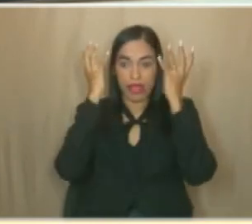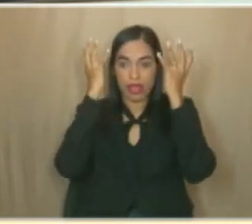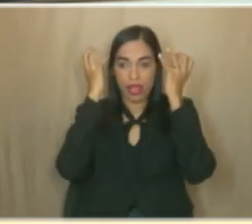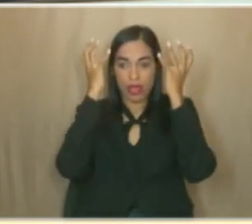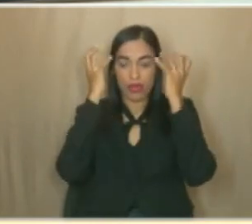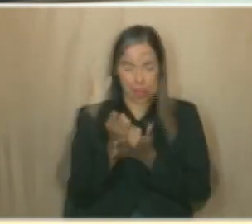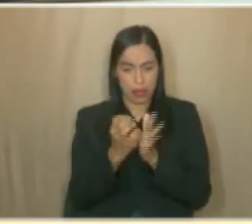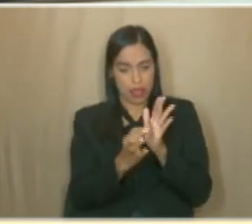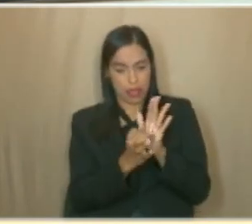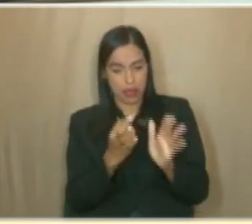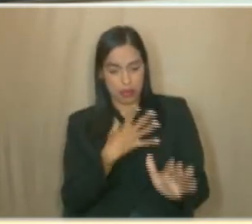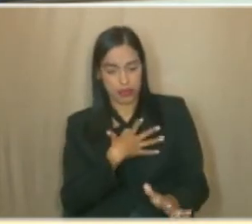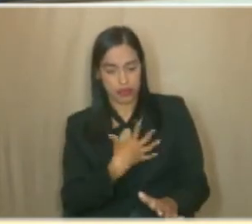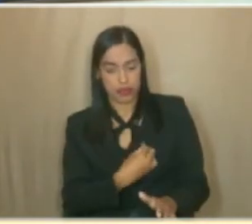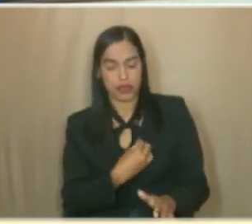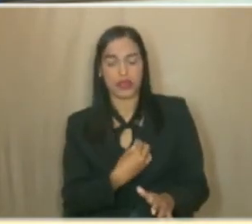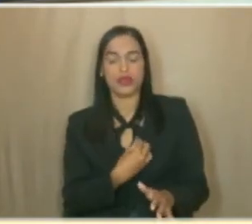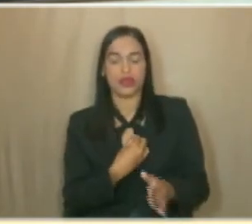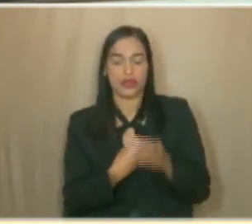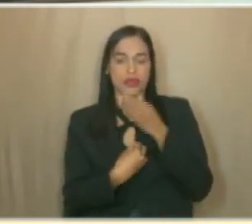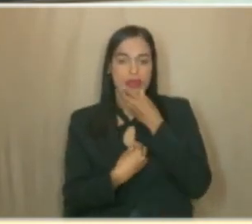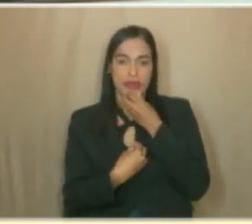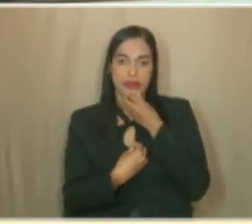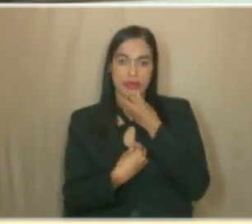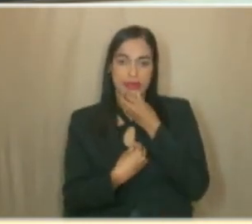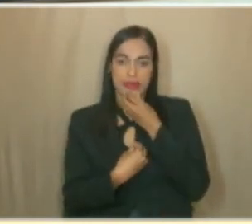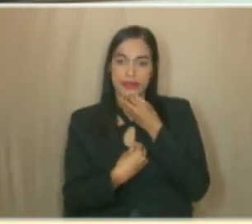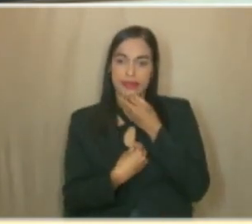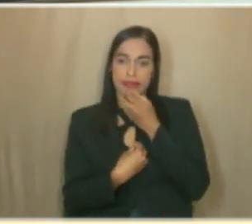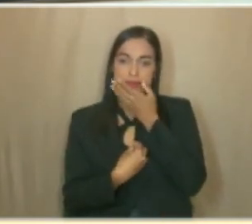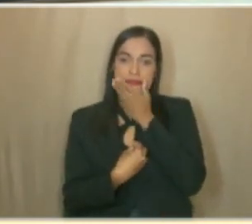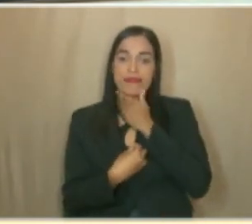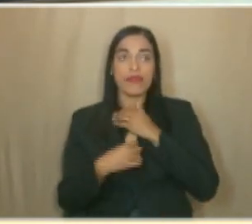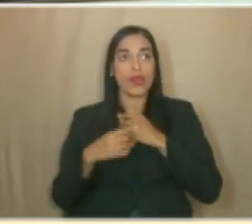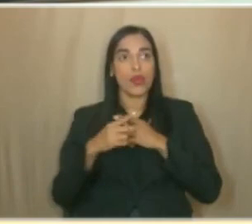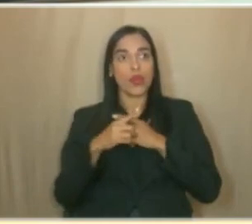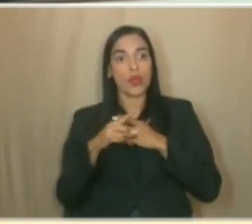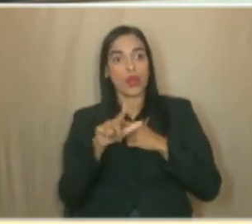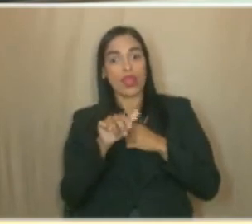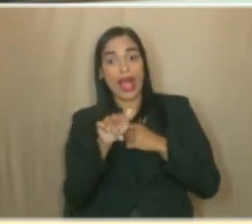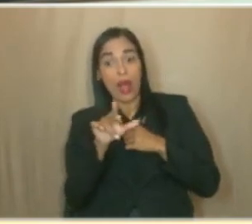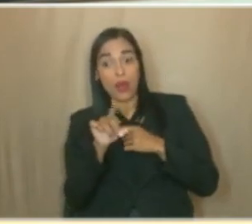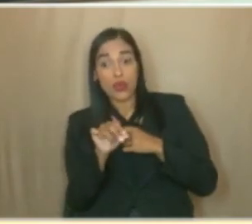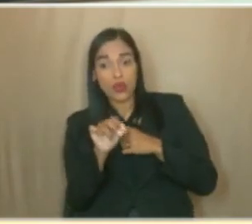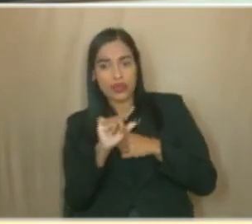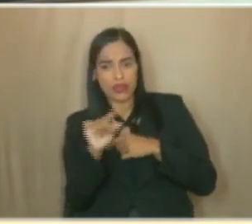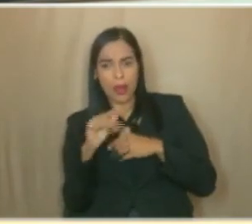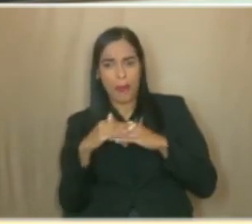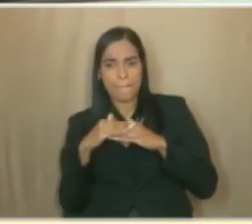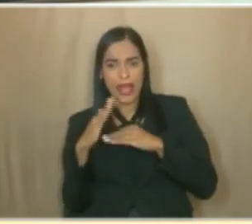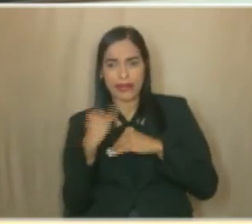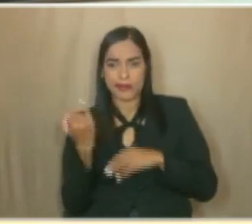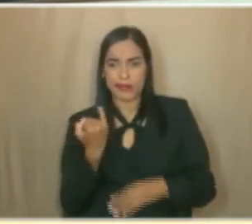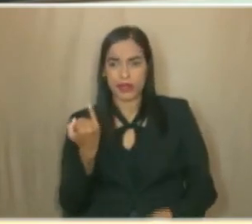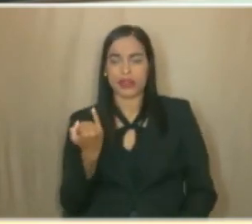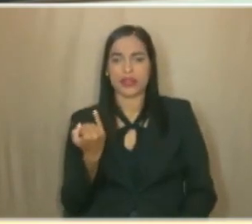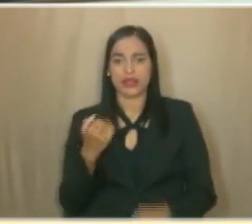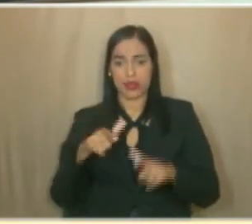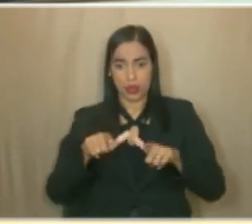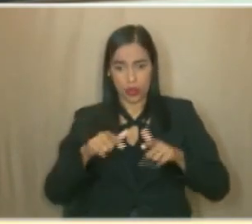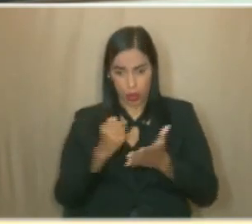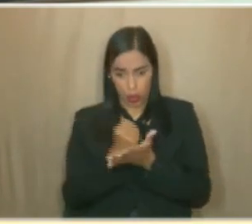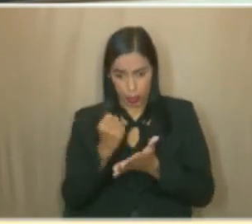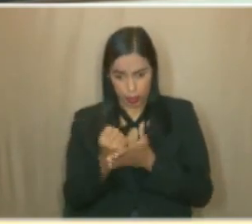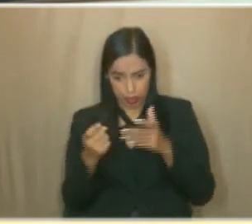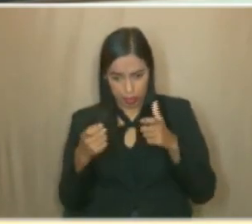e necessário. O laudo não é o instrumento mais importante para a inclusão. Ao contrário, o acolhimento primeiro